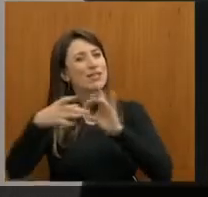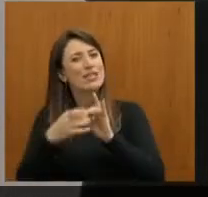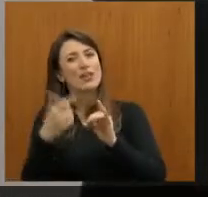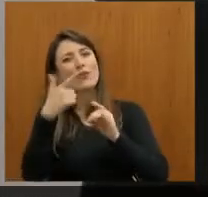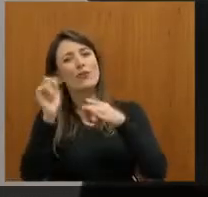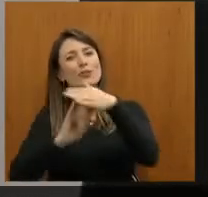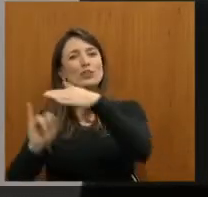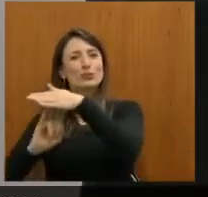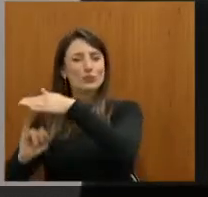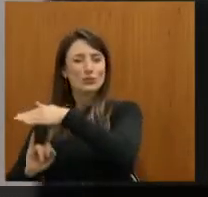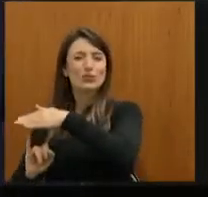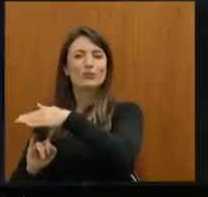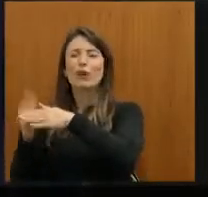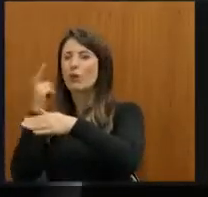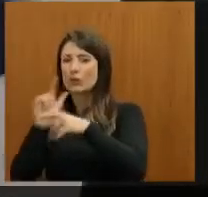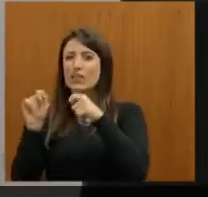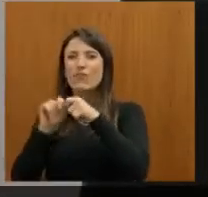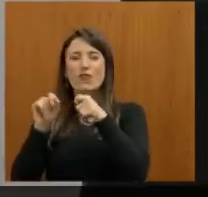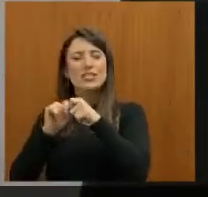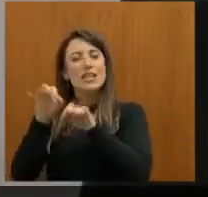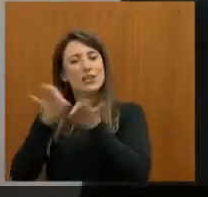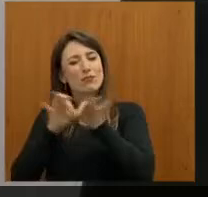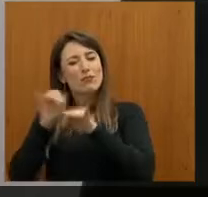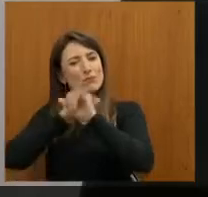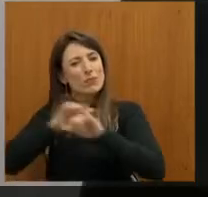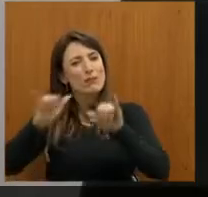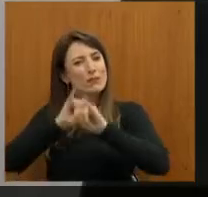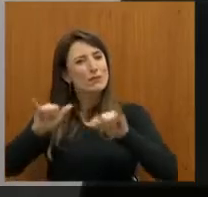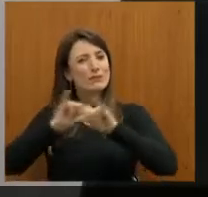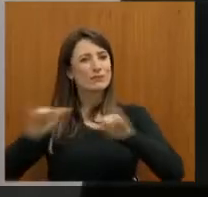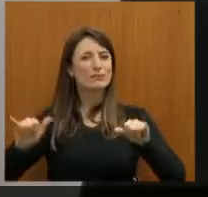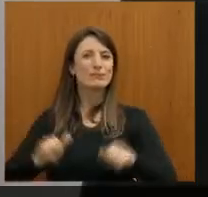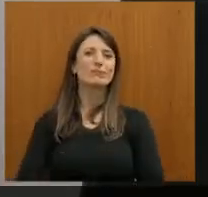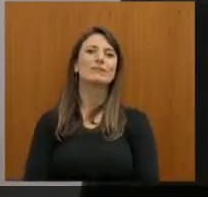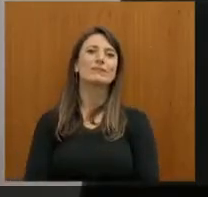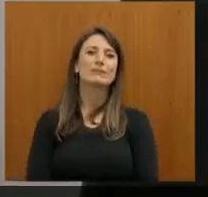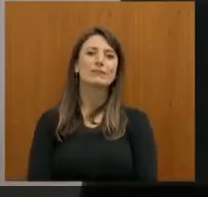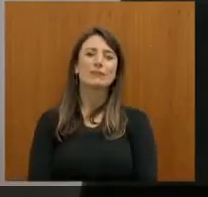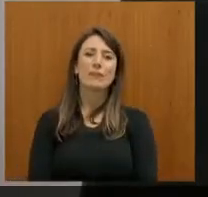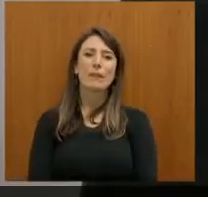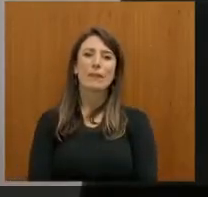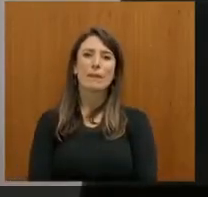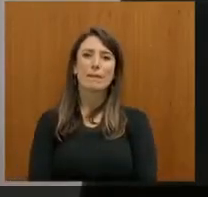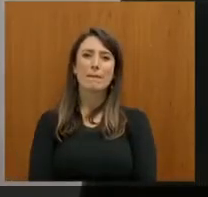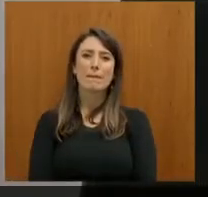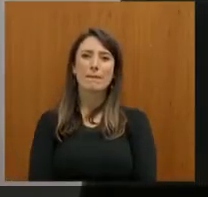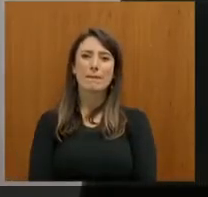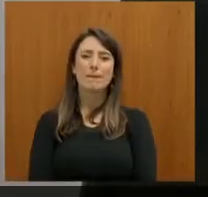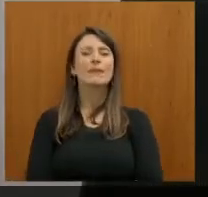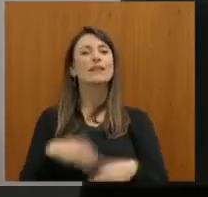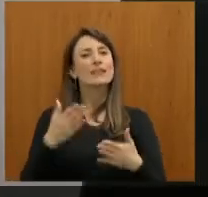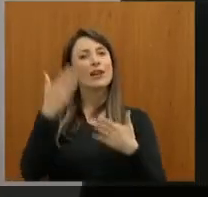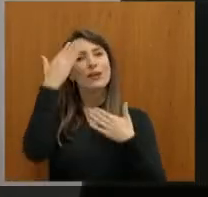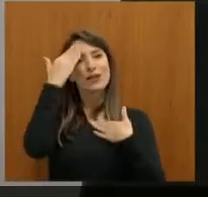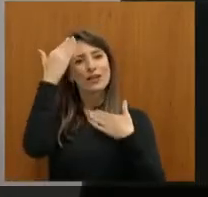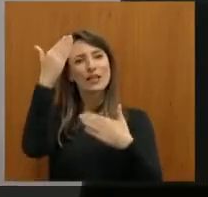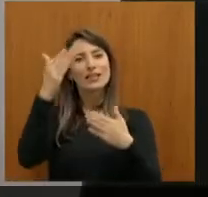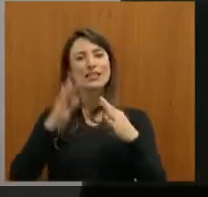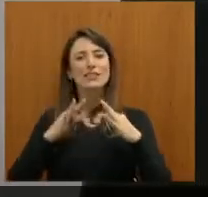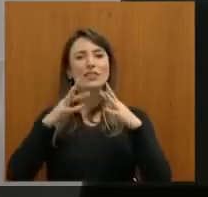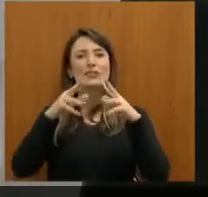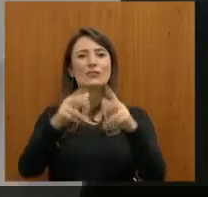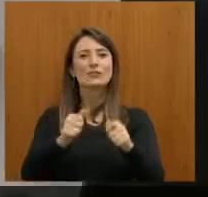nosso e As Nossas ações é tão Agradeço a